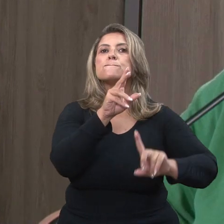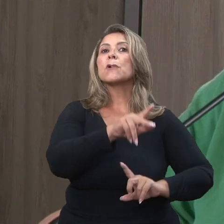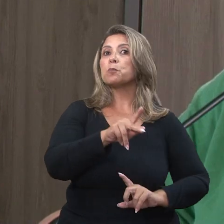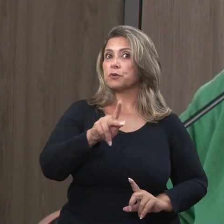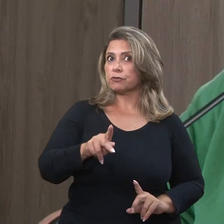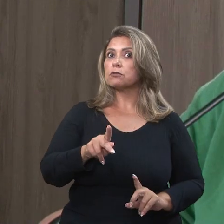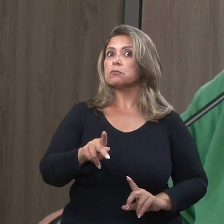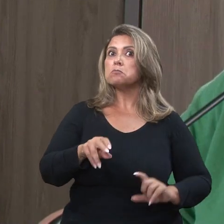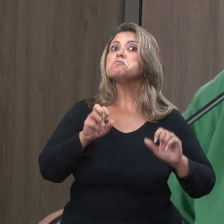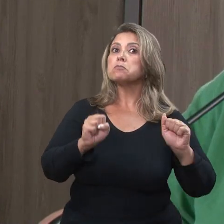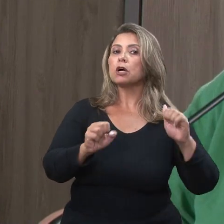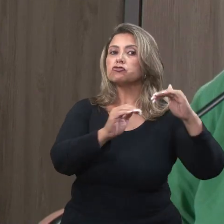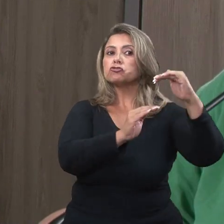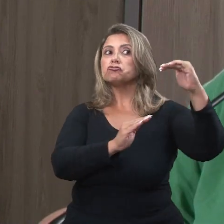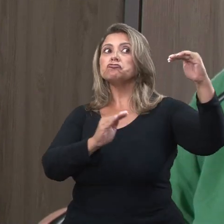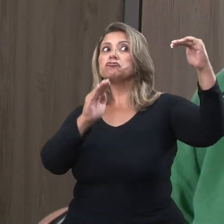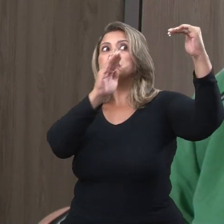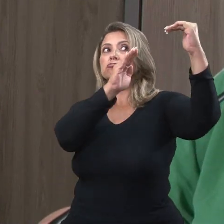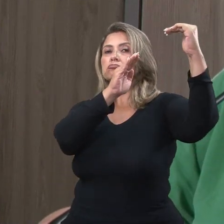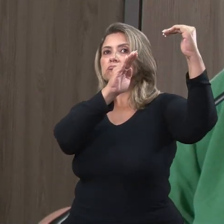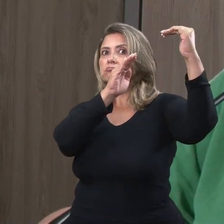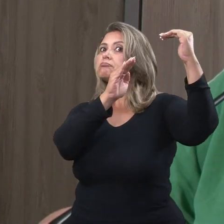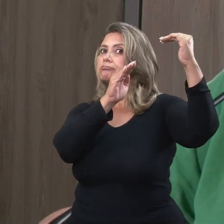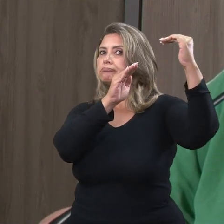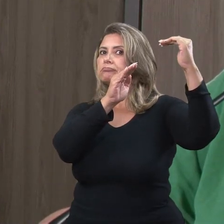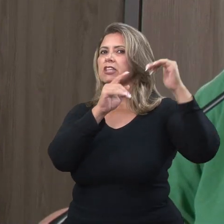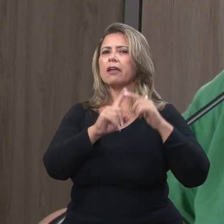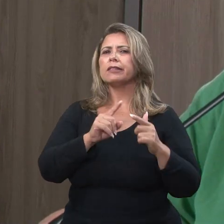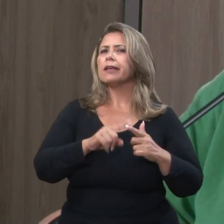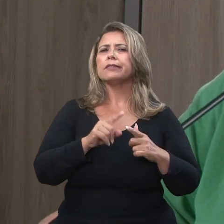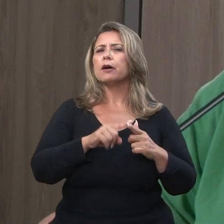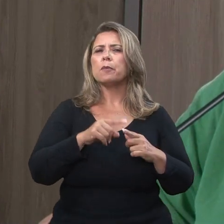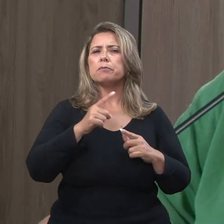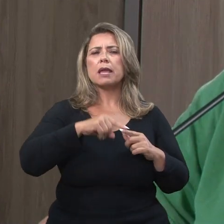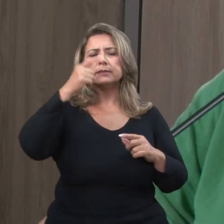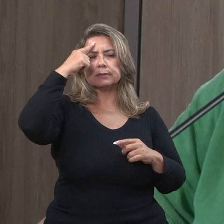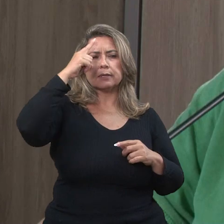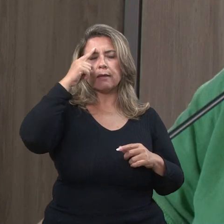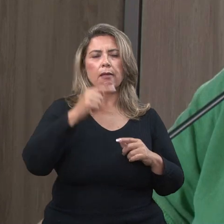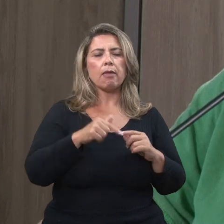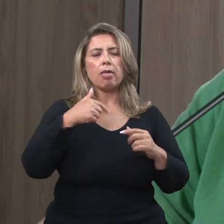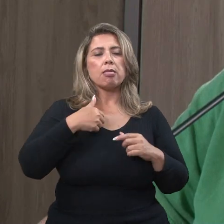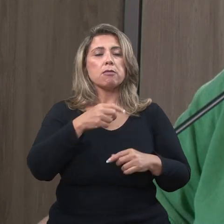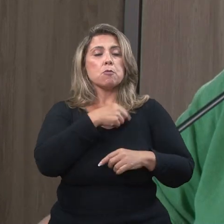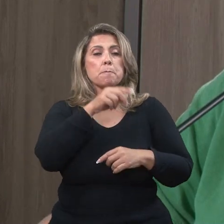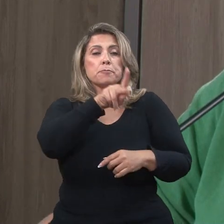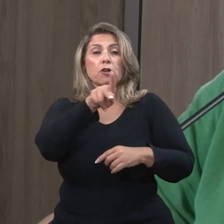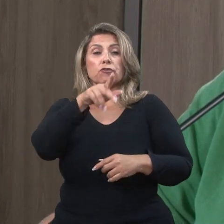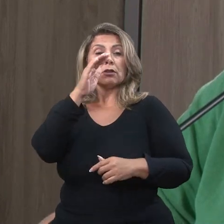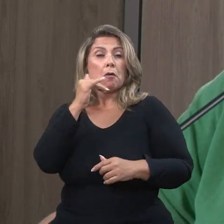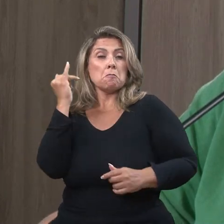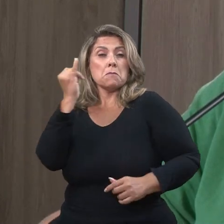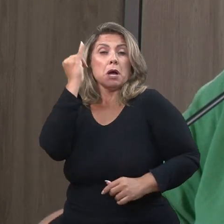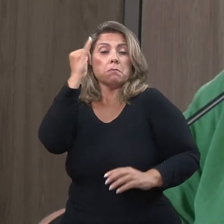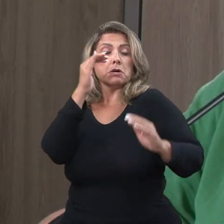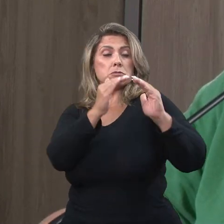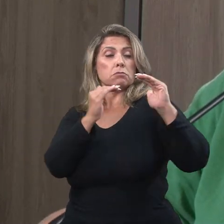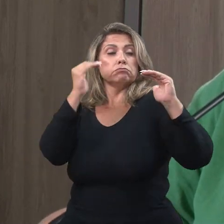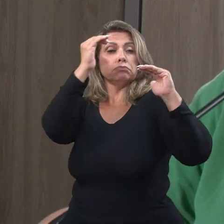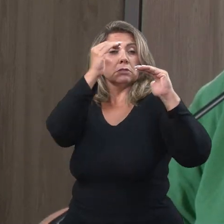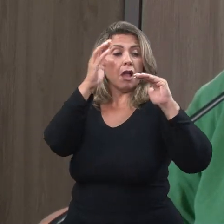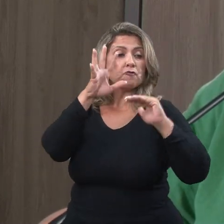basta que não existe a questão própria, tipicamente, da hierarquia, uma relação de emprego, onde